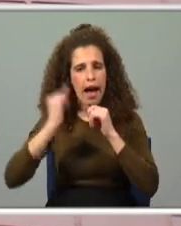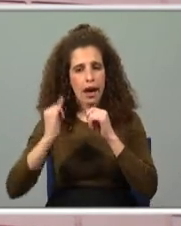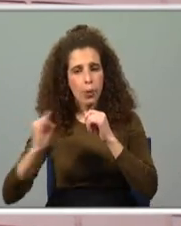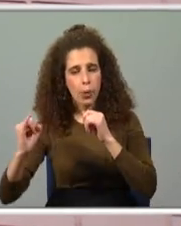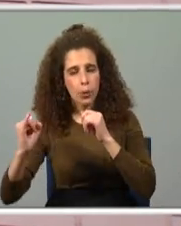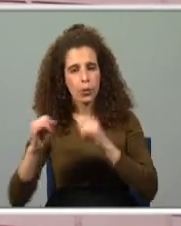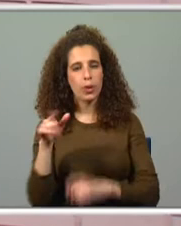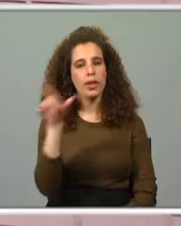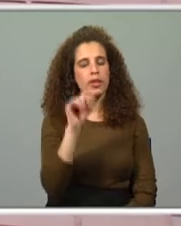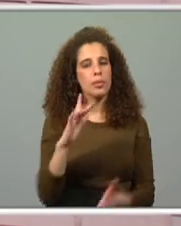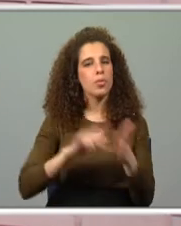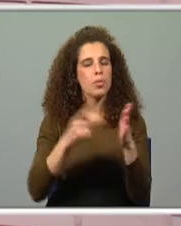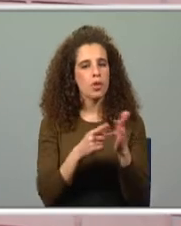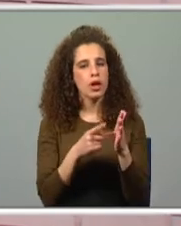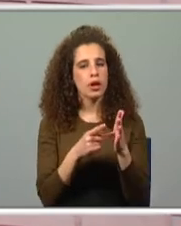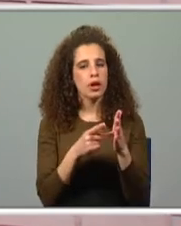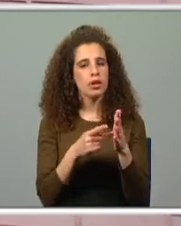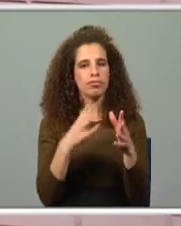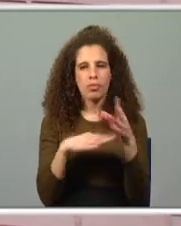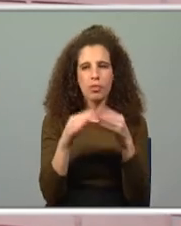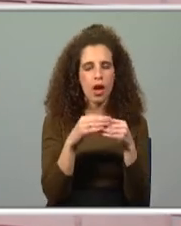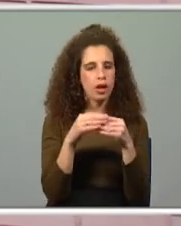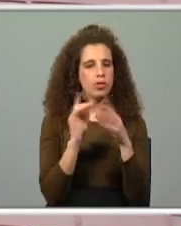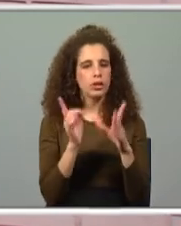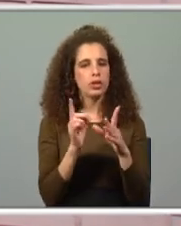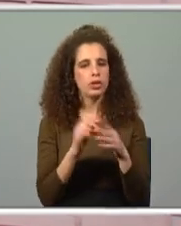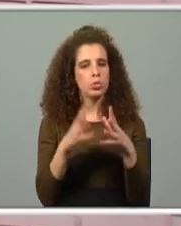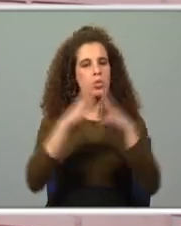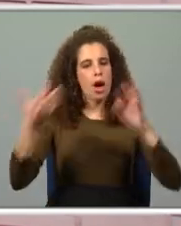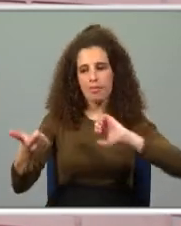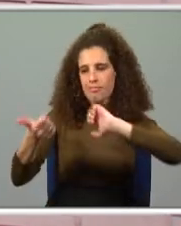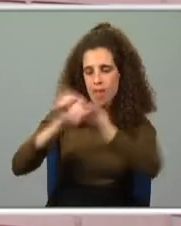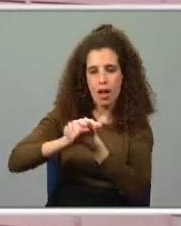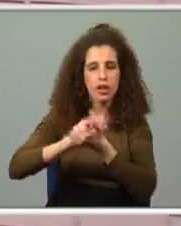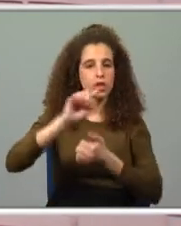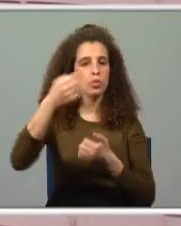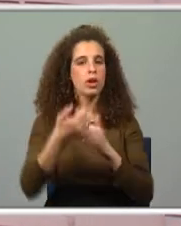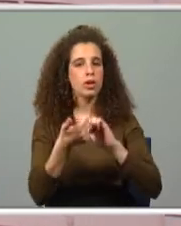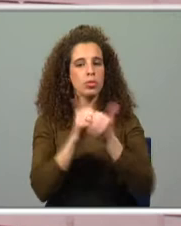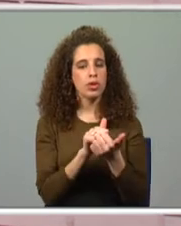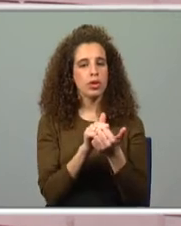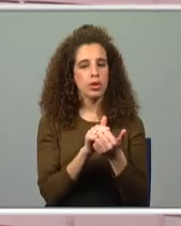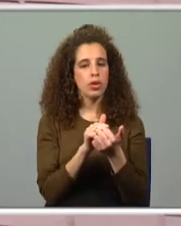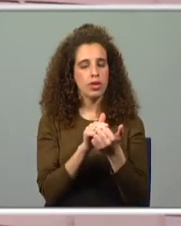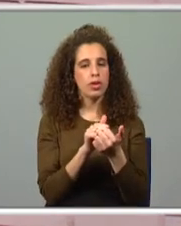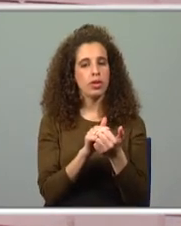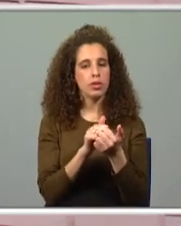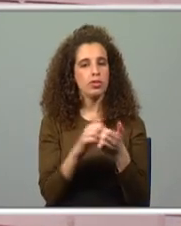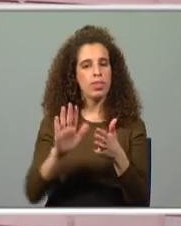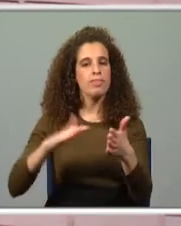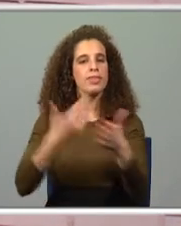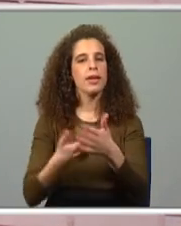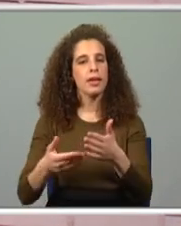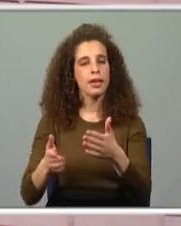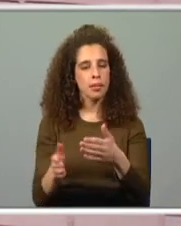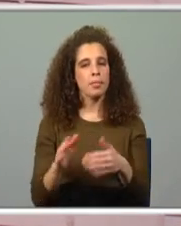também uma técnica de composição, e foi assim uma grande mudança. E depois lá está, as mudanças vão perpetuando mais